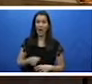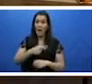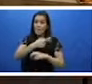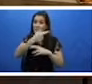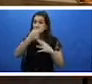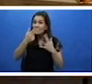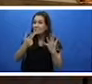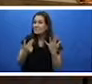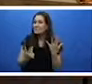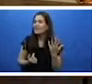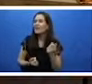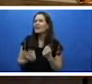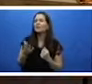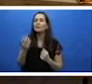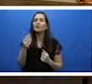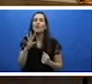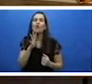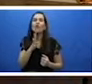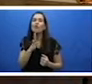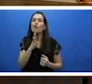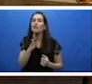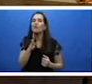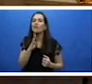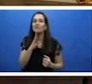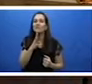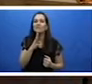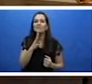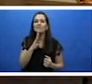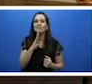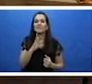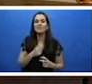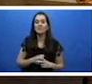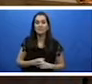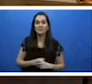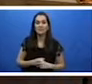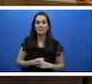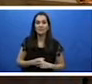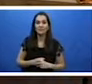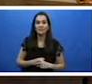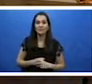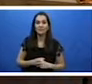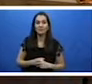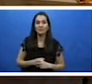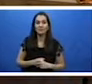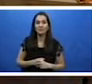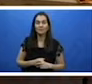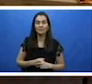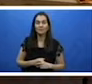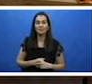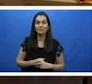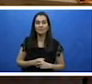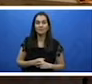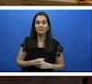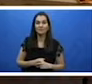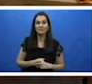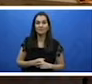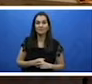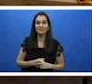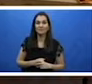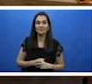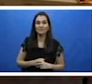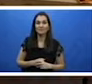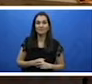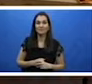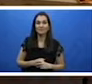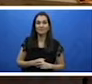conhecida. vezes, se eu falar, dar essa dica, vocês vão adivinhar, tá? Que às vezes as pessoas